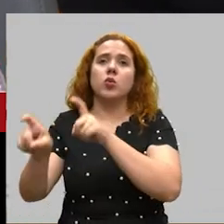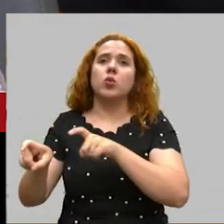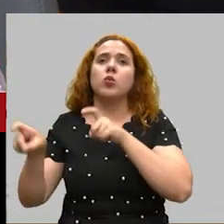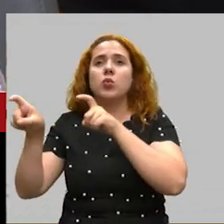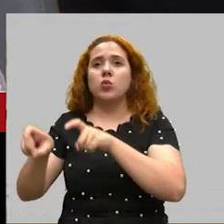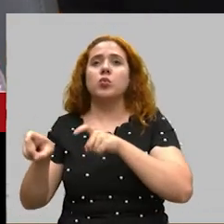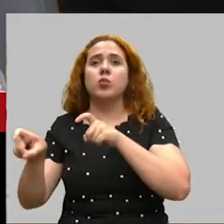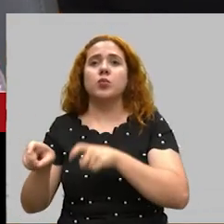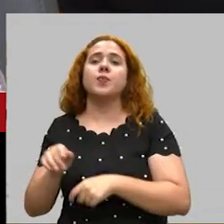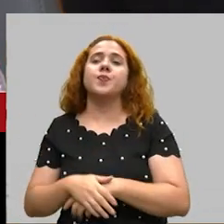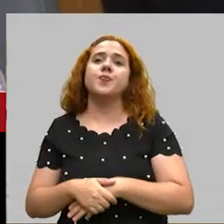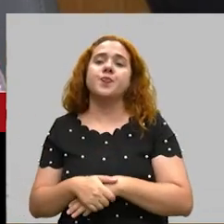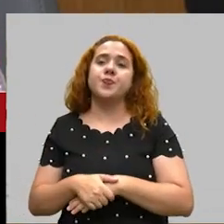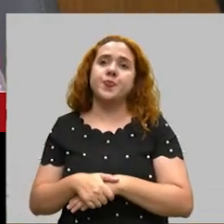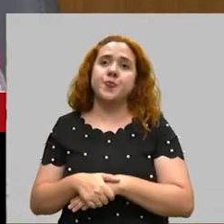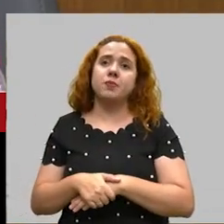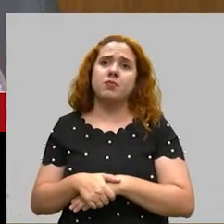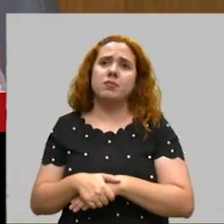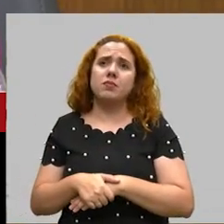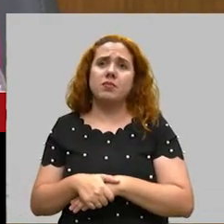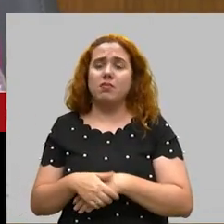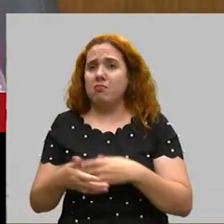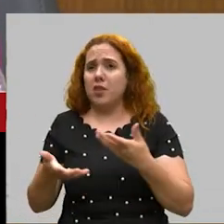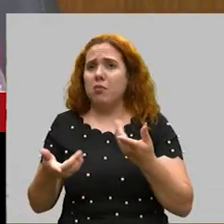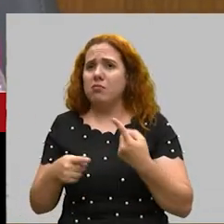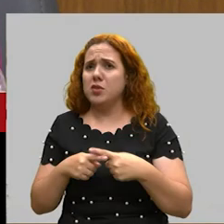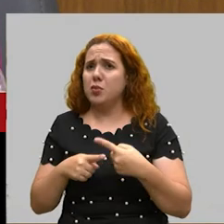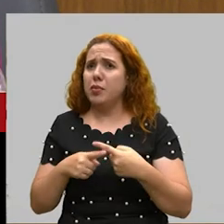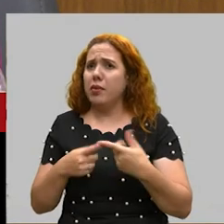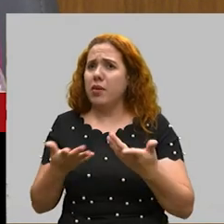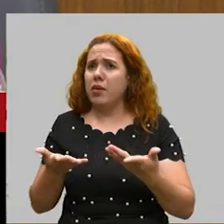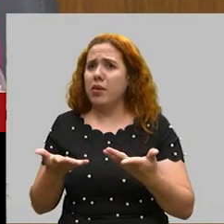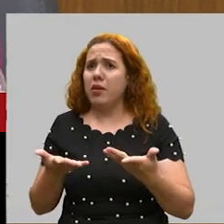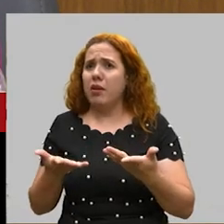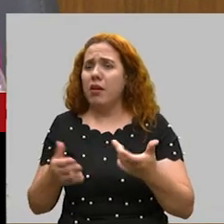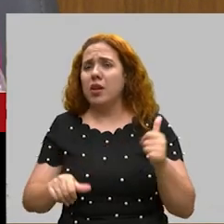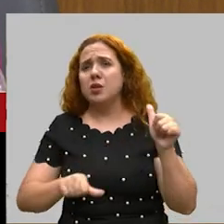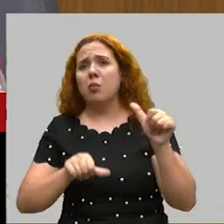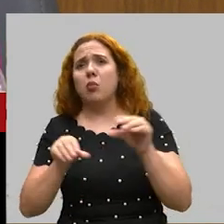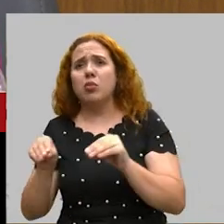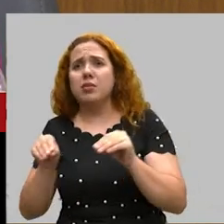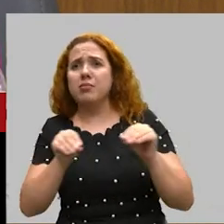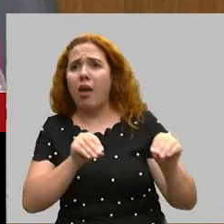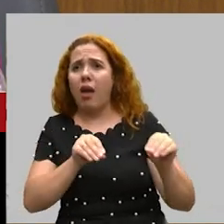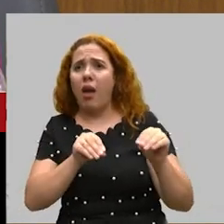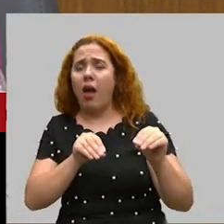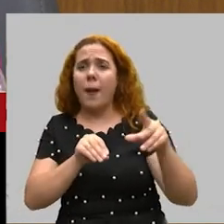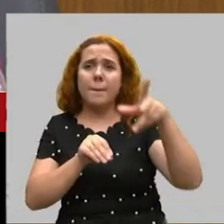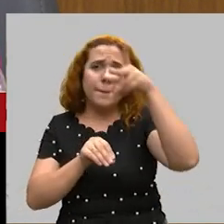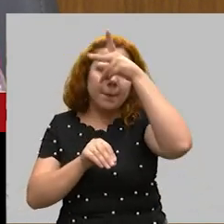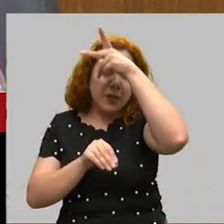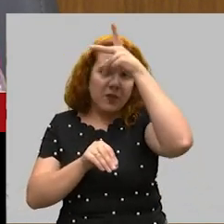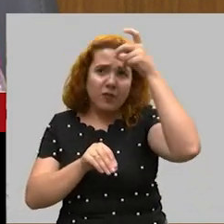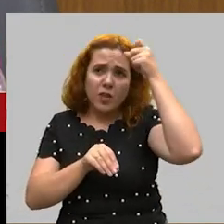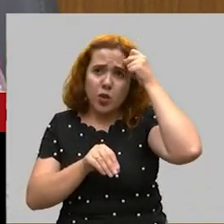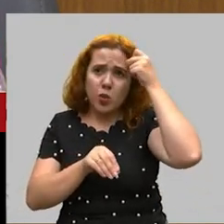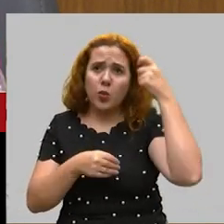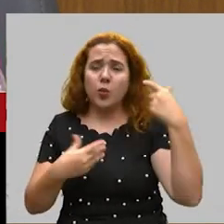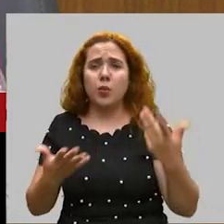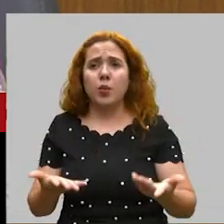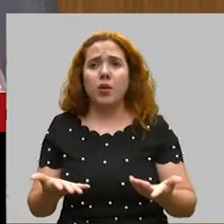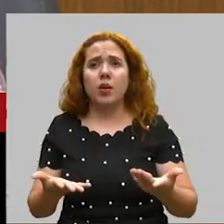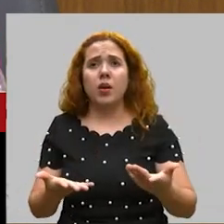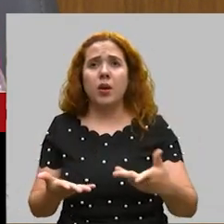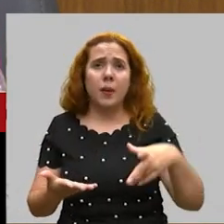forma no projeto de lei Por que que ele quer passar para o munic as escolas rurais Porque infelizmente o